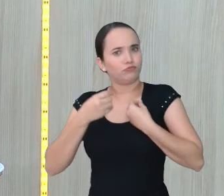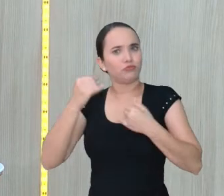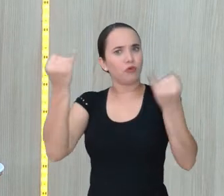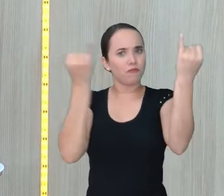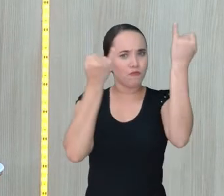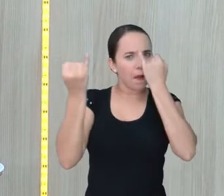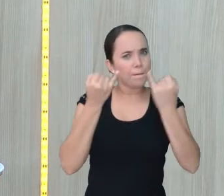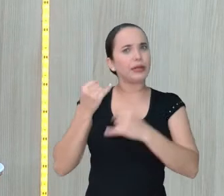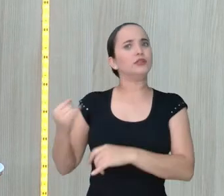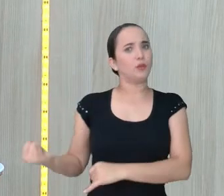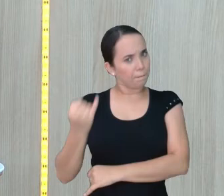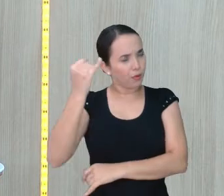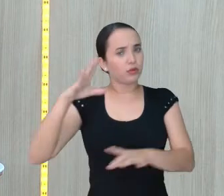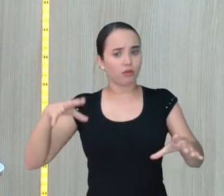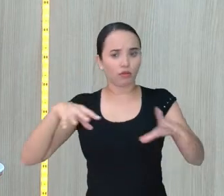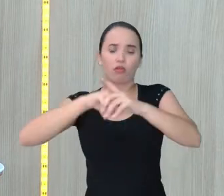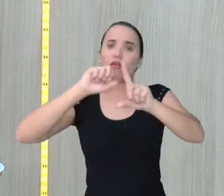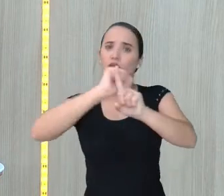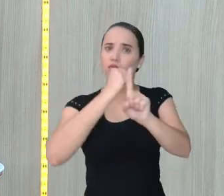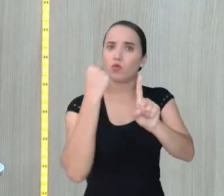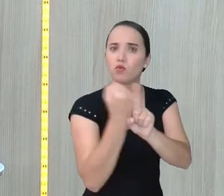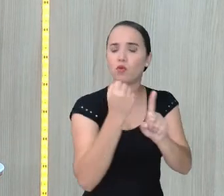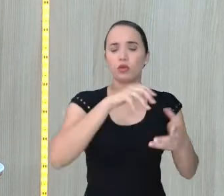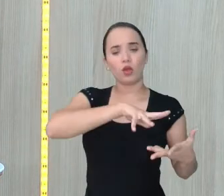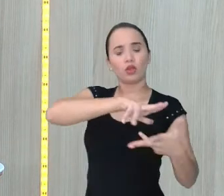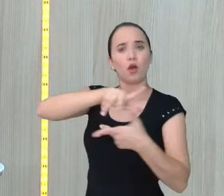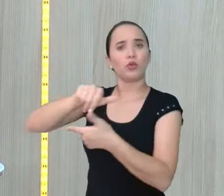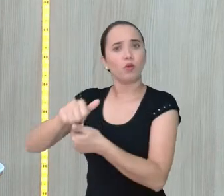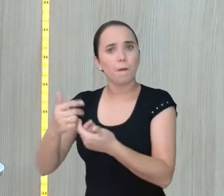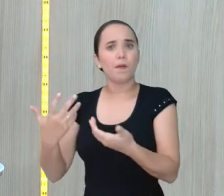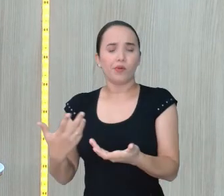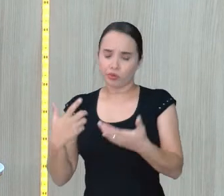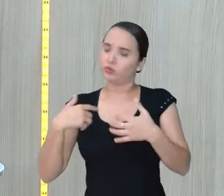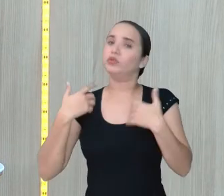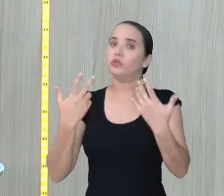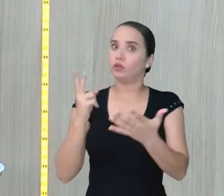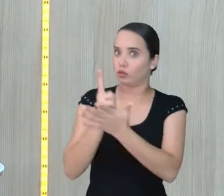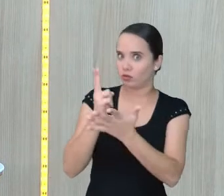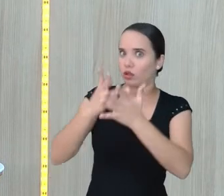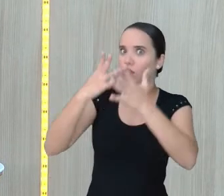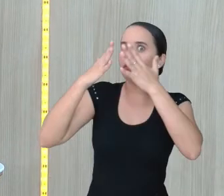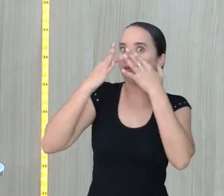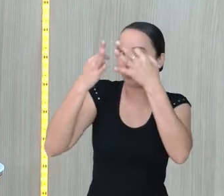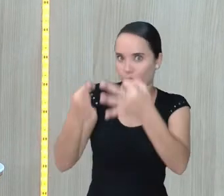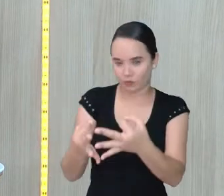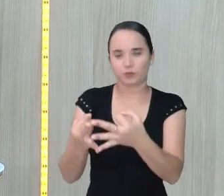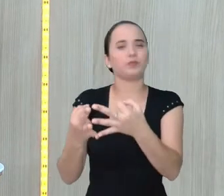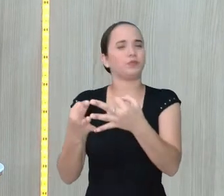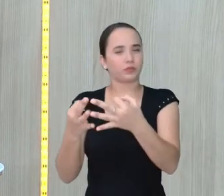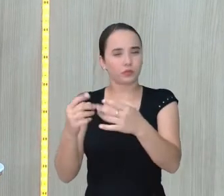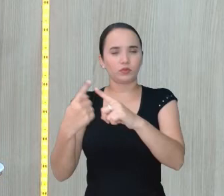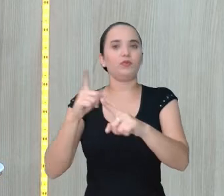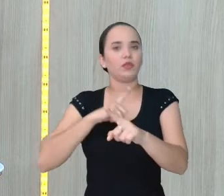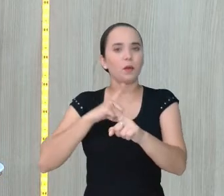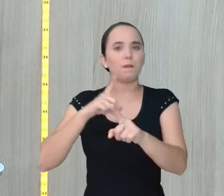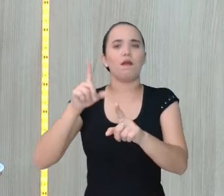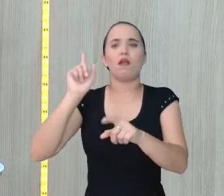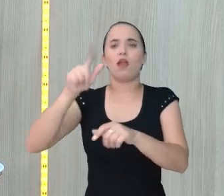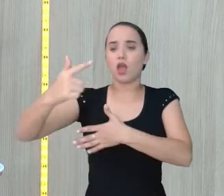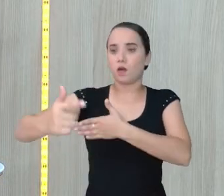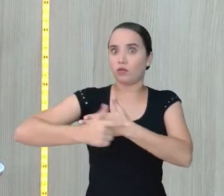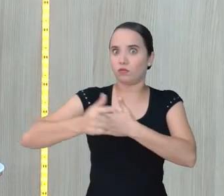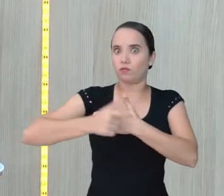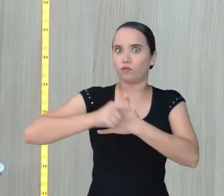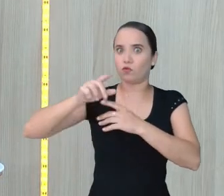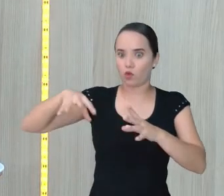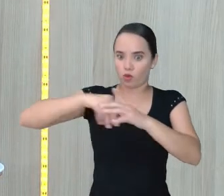relevantes da nossa sociedade, do mundo, né? Então eu fico muito atenta, porque cumpre também uma função social, Isso,